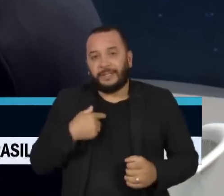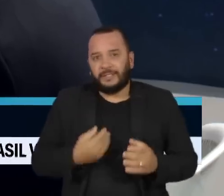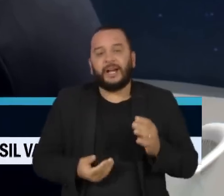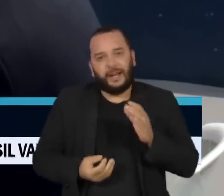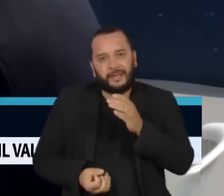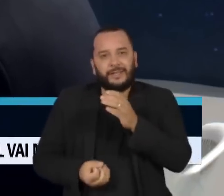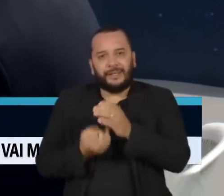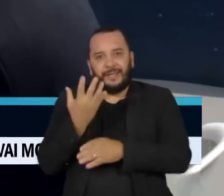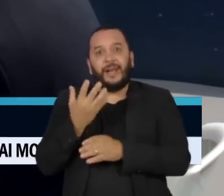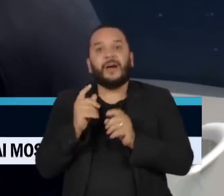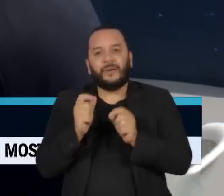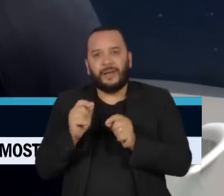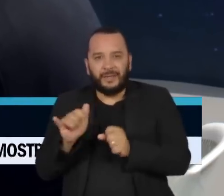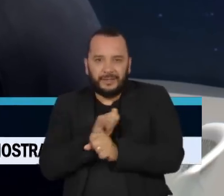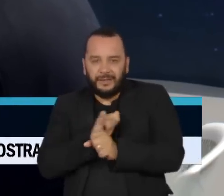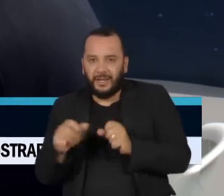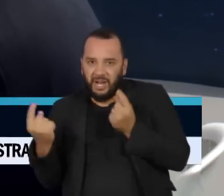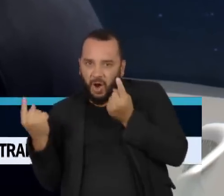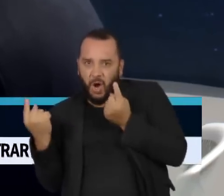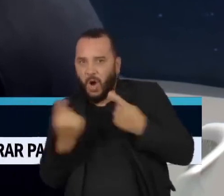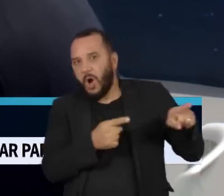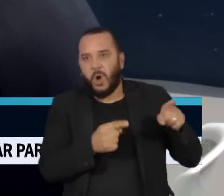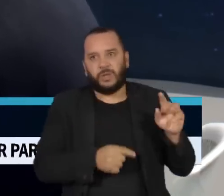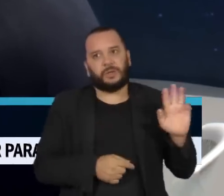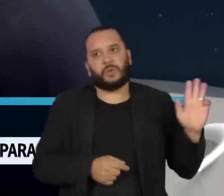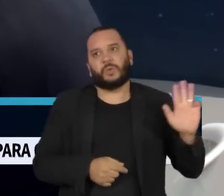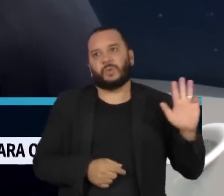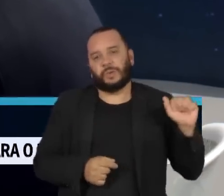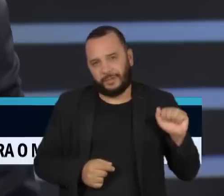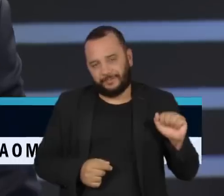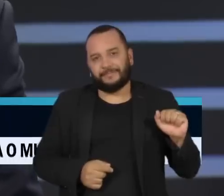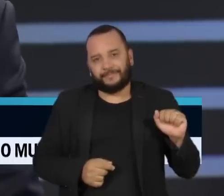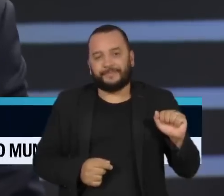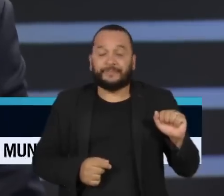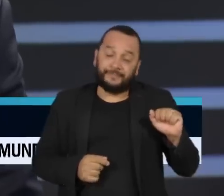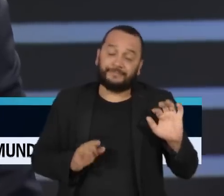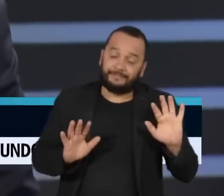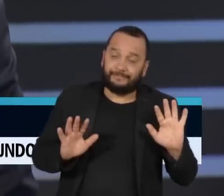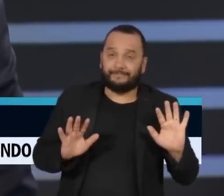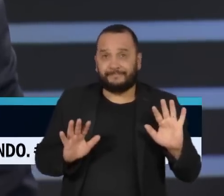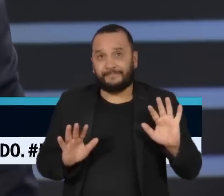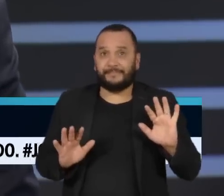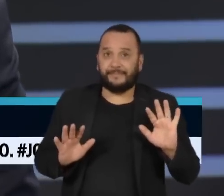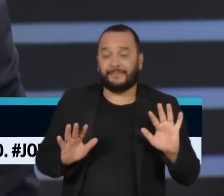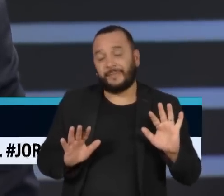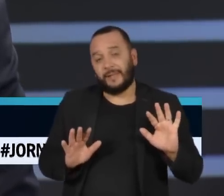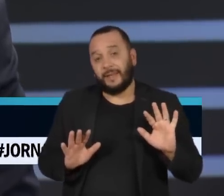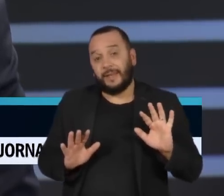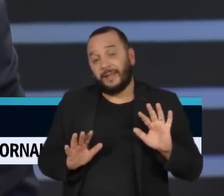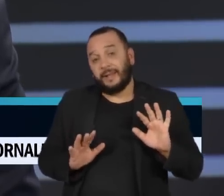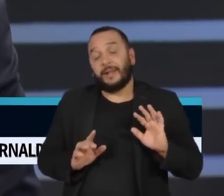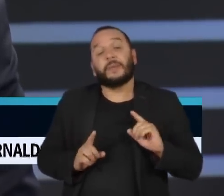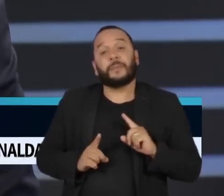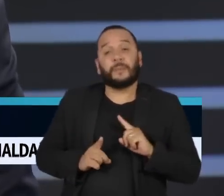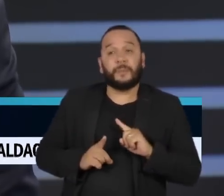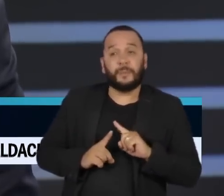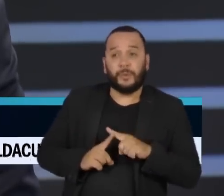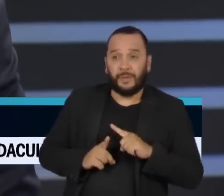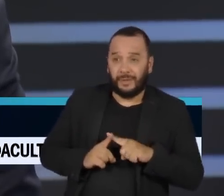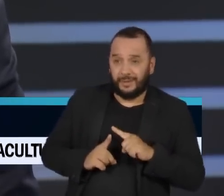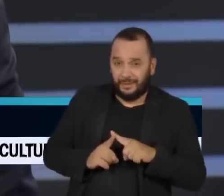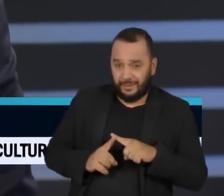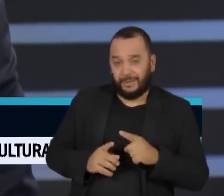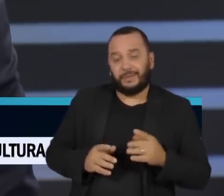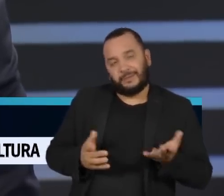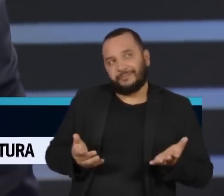oposição um pouco aleatória ao mundo político. Aleatório porque eu digo o seguinte, eu acho que talvez a fragilidade do